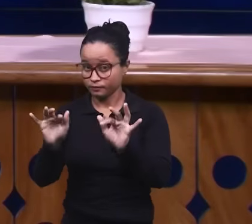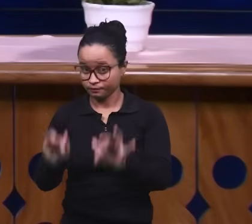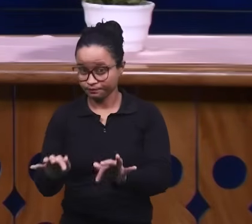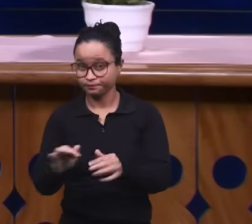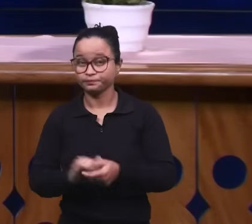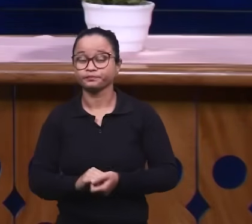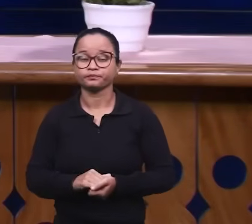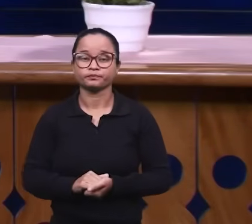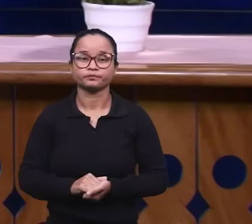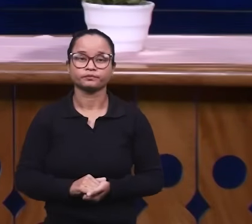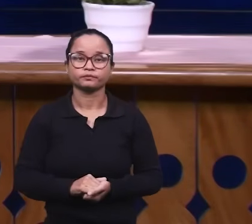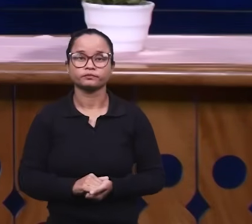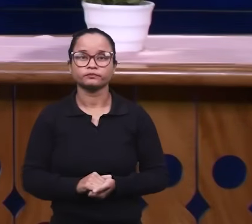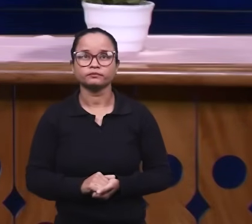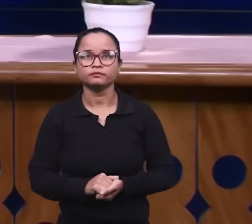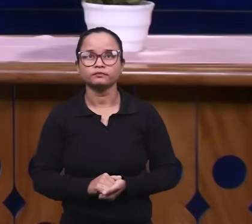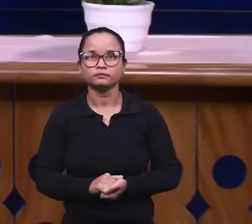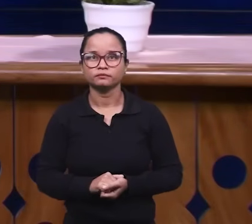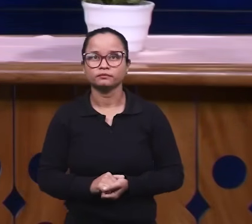palavra.